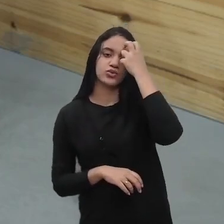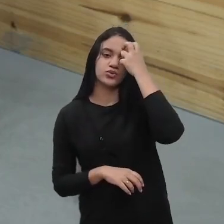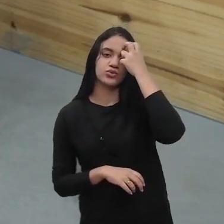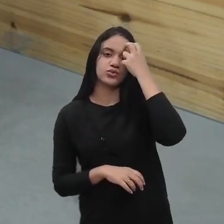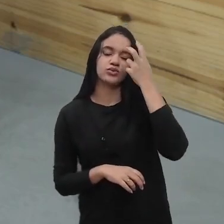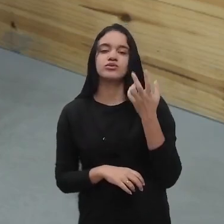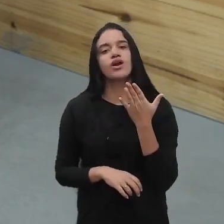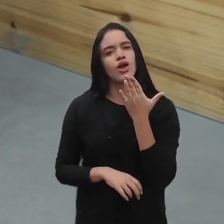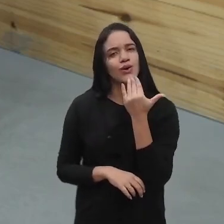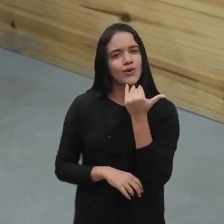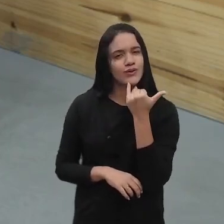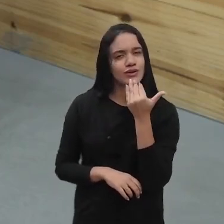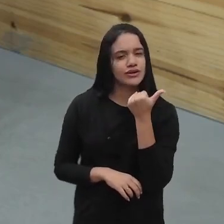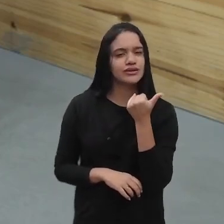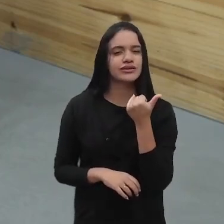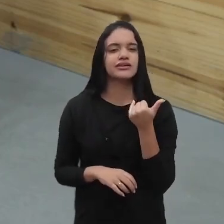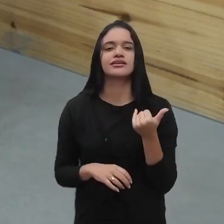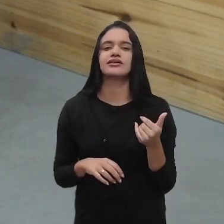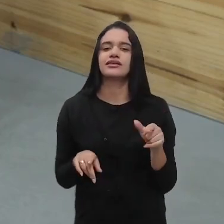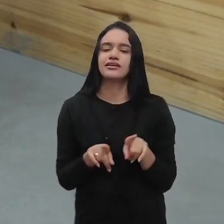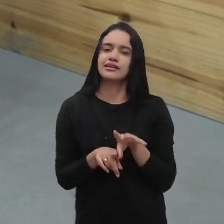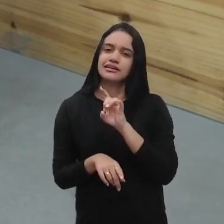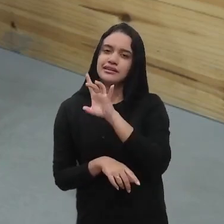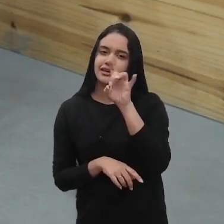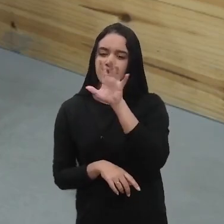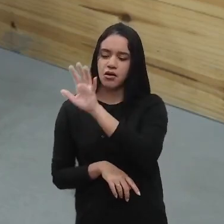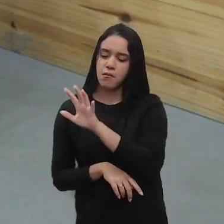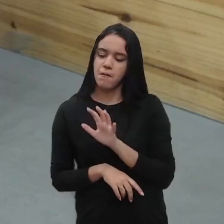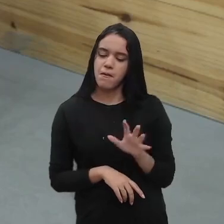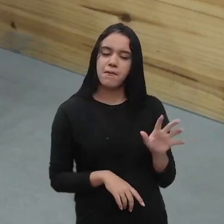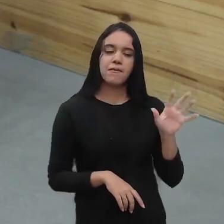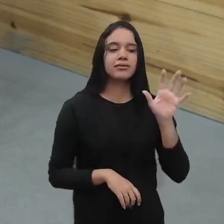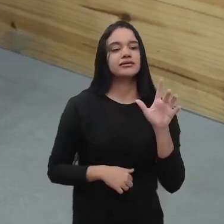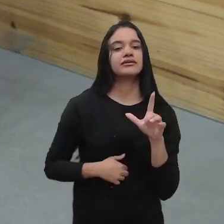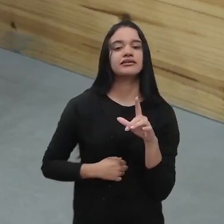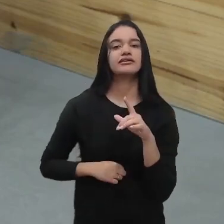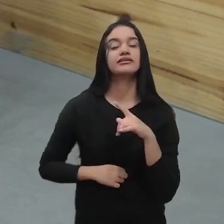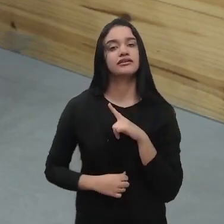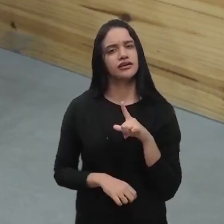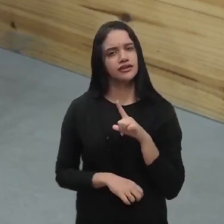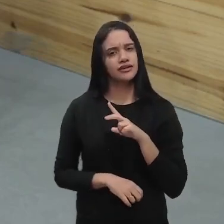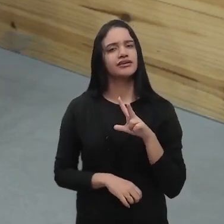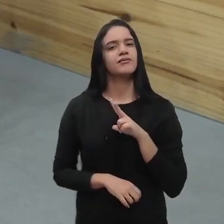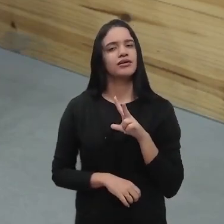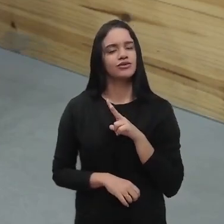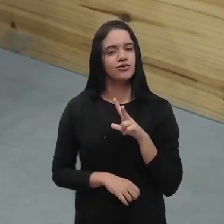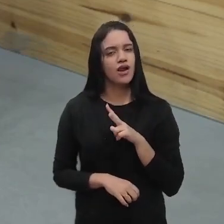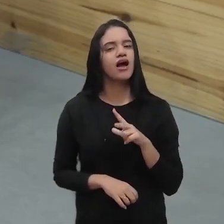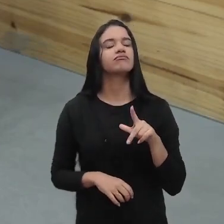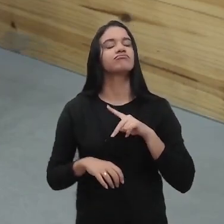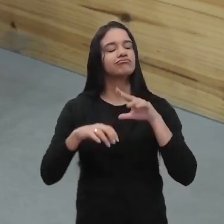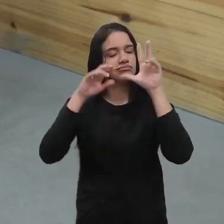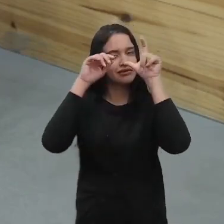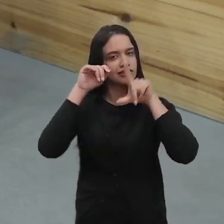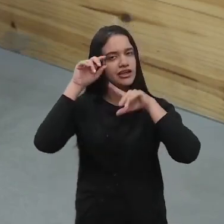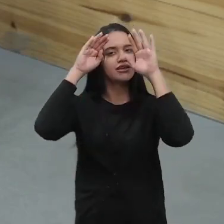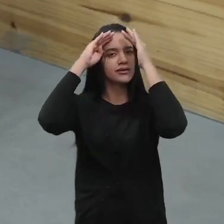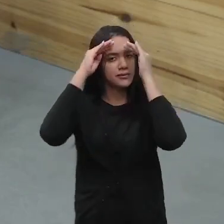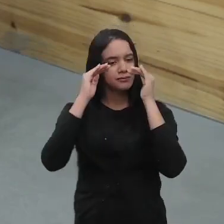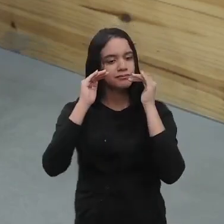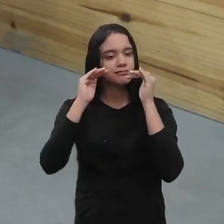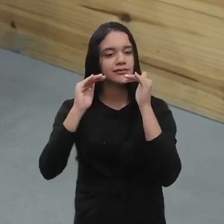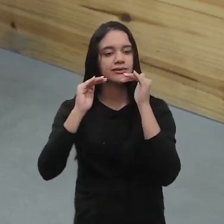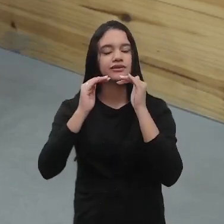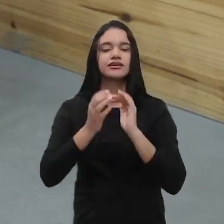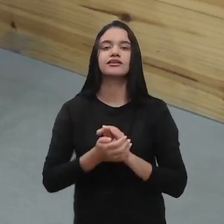a culinária, né? A culinária de cada região, ela tem particularidades, vamos respeitá-las, né? Respeitar a cultura. Nesse sentido, pode